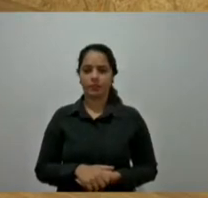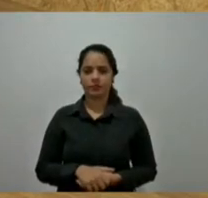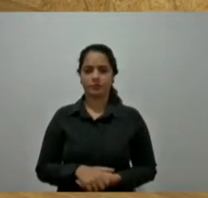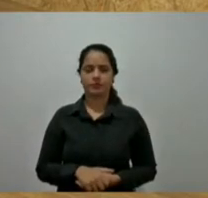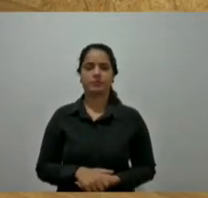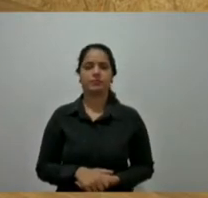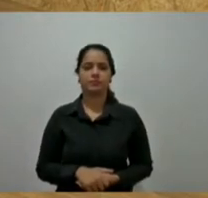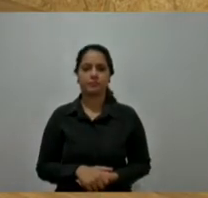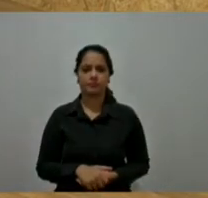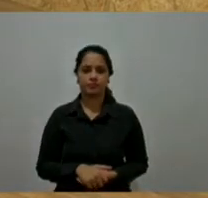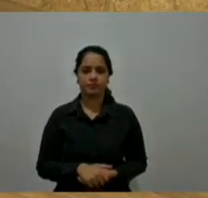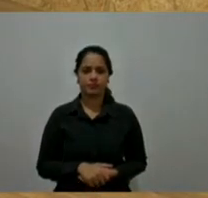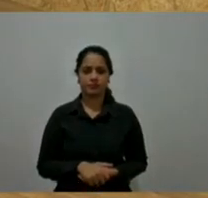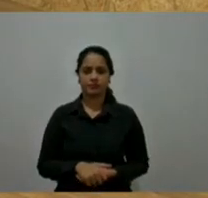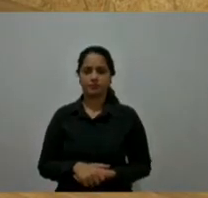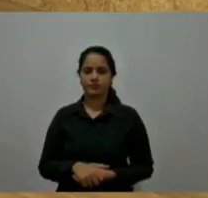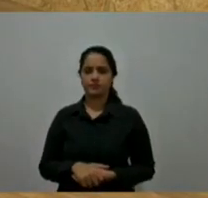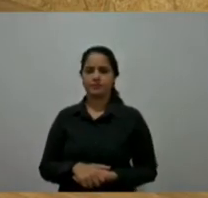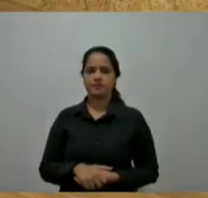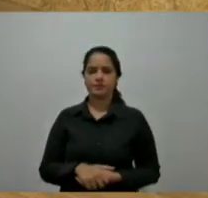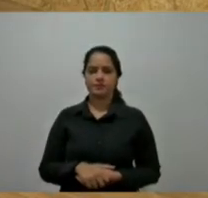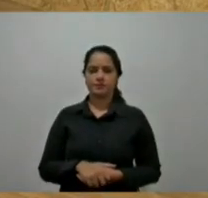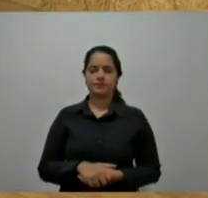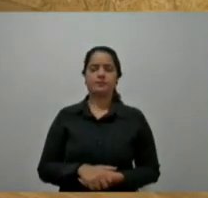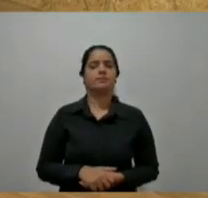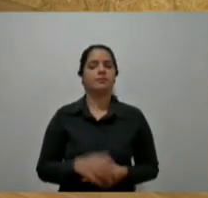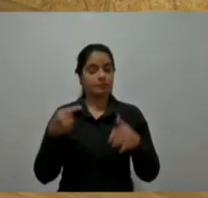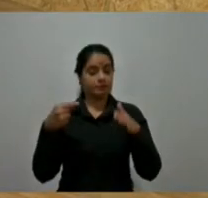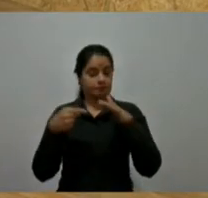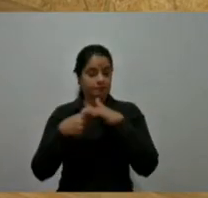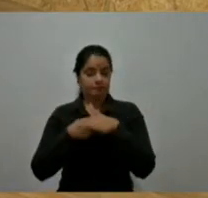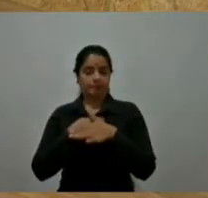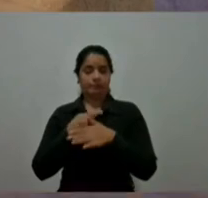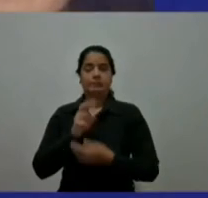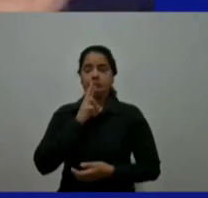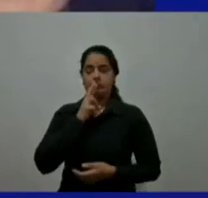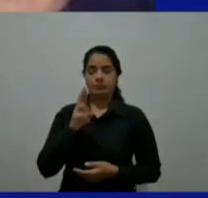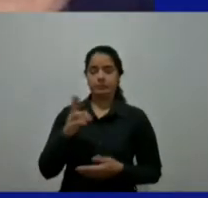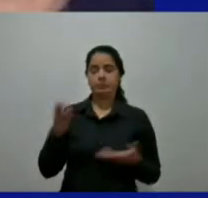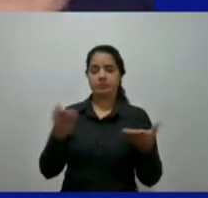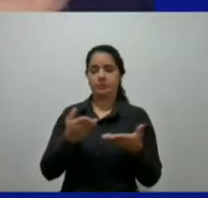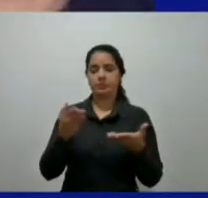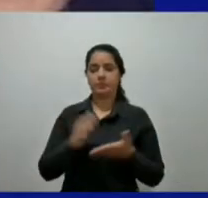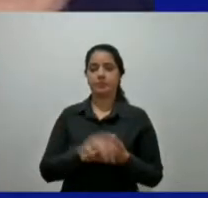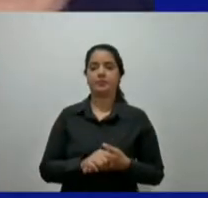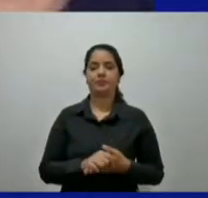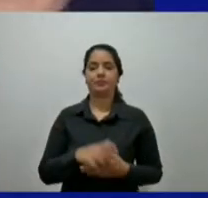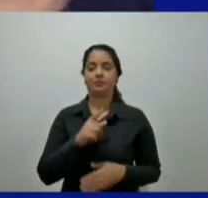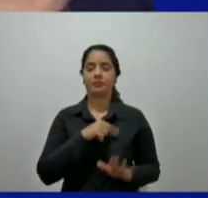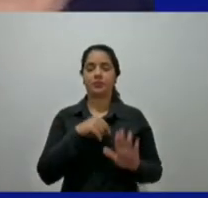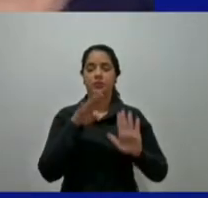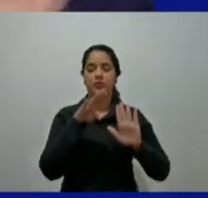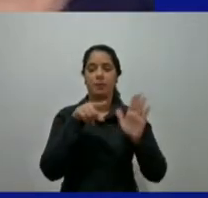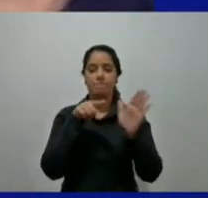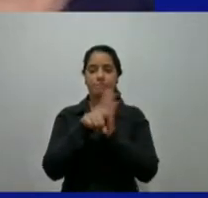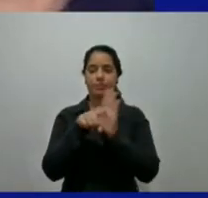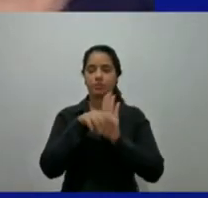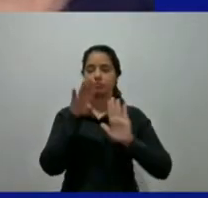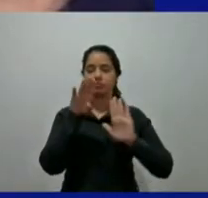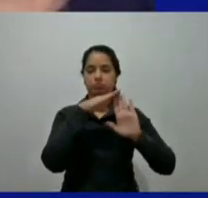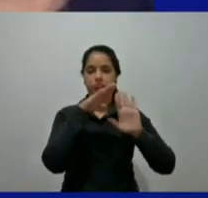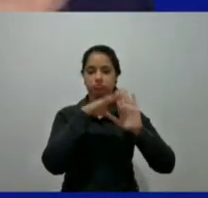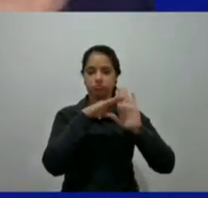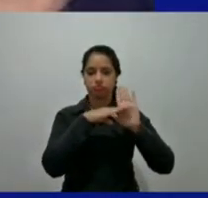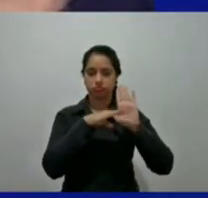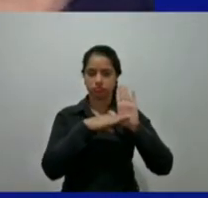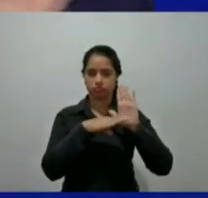obrigado pela pergunta. A gente tem uma lista de perguntas que são importantes em cada um dos itens, né?